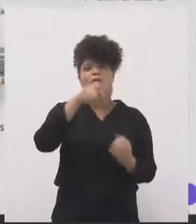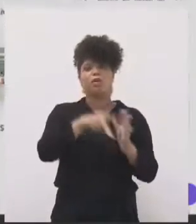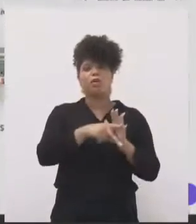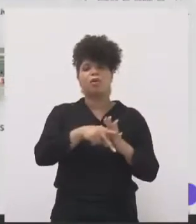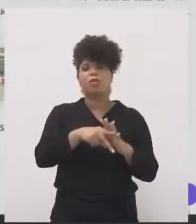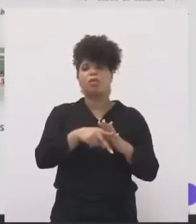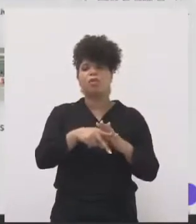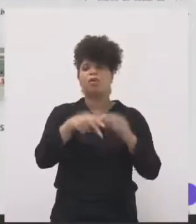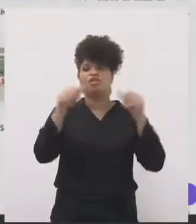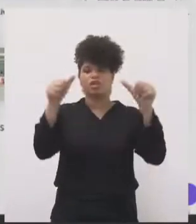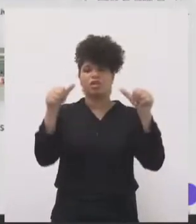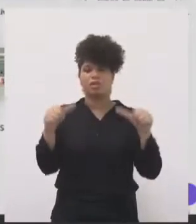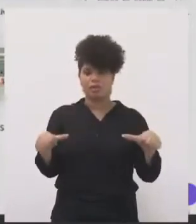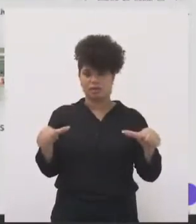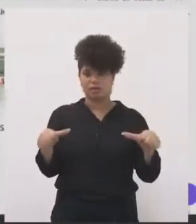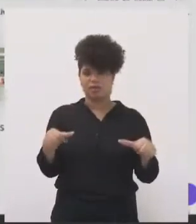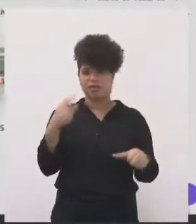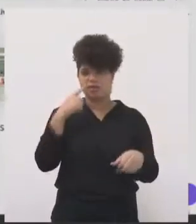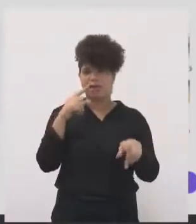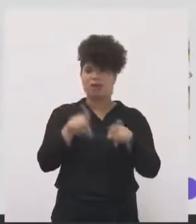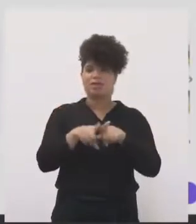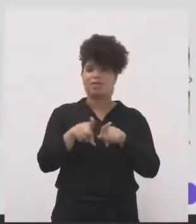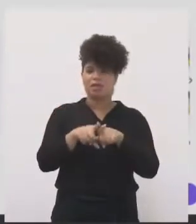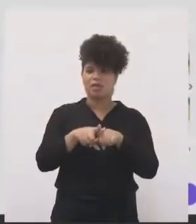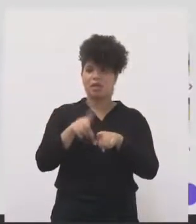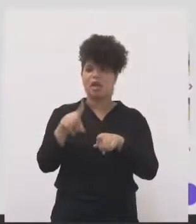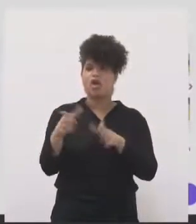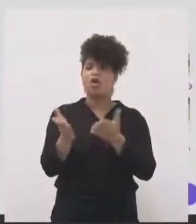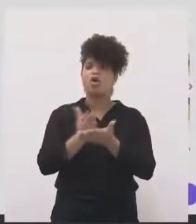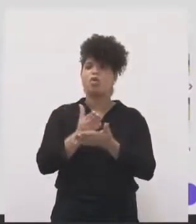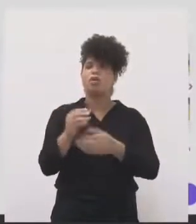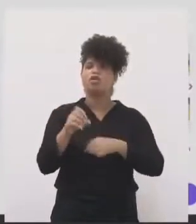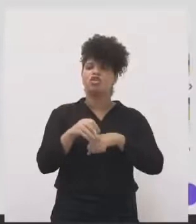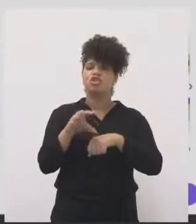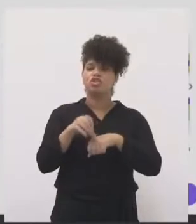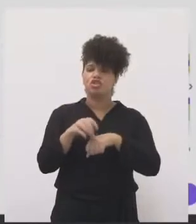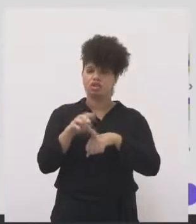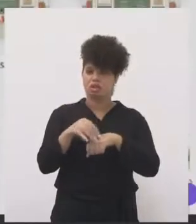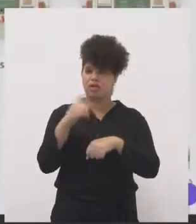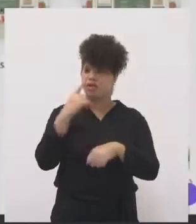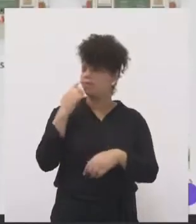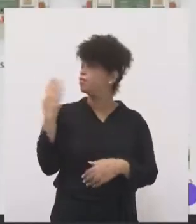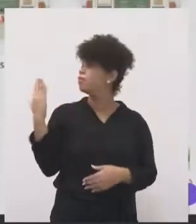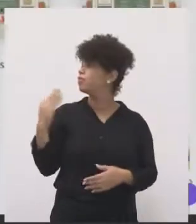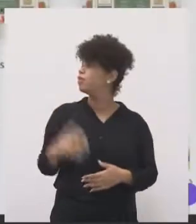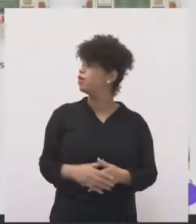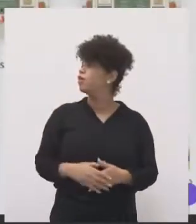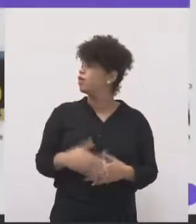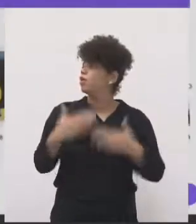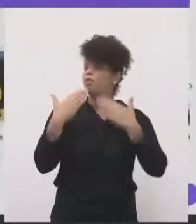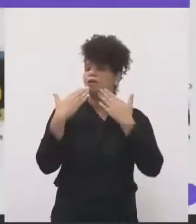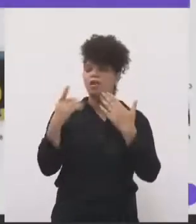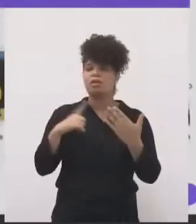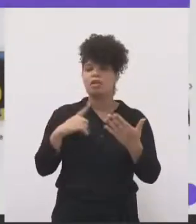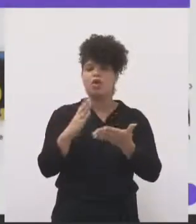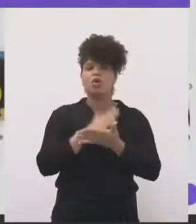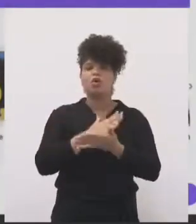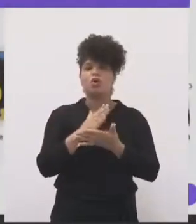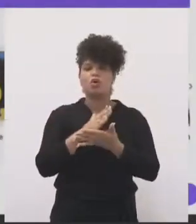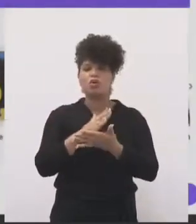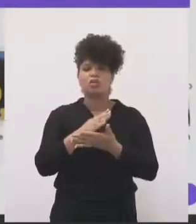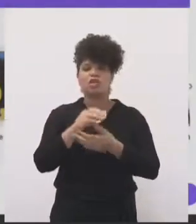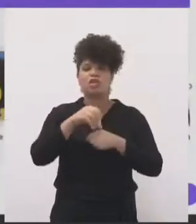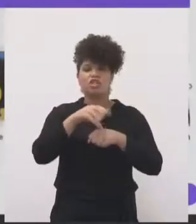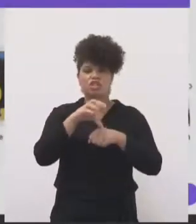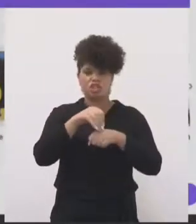educação. Aqui também nós temos algumas sugestões, apresentações, redes sociais, algumas